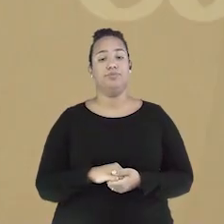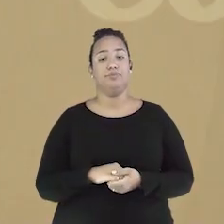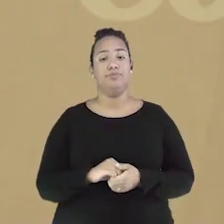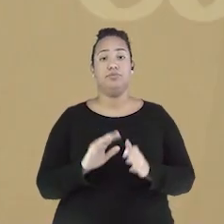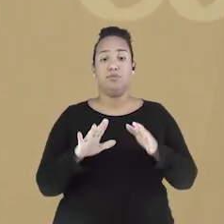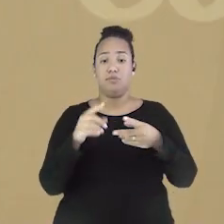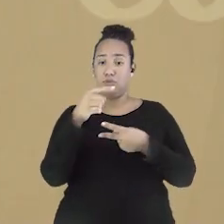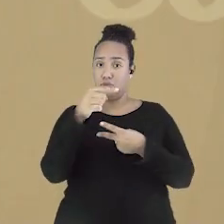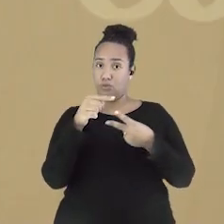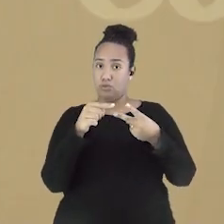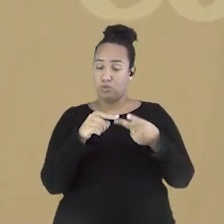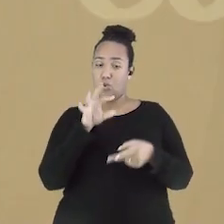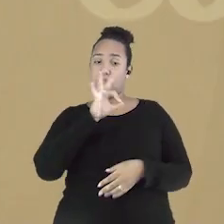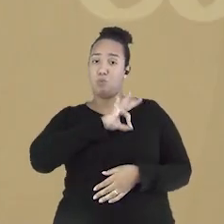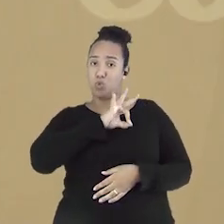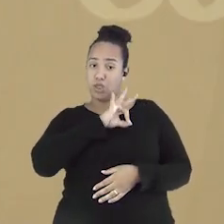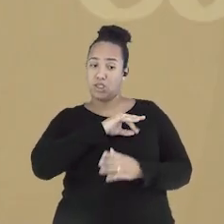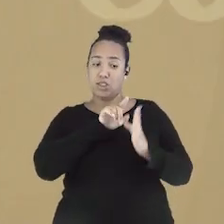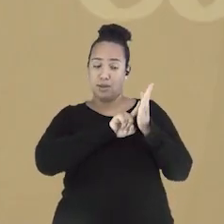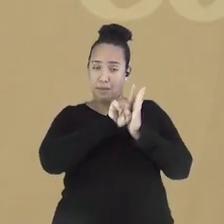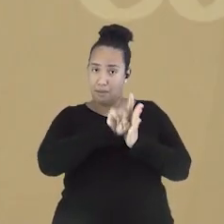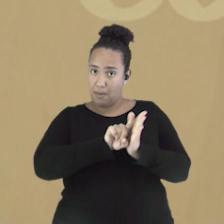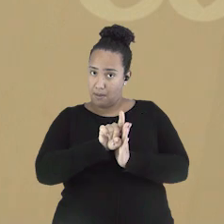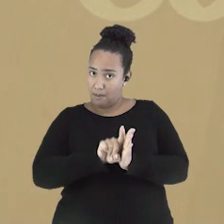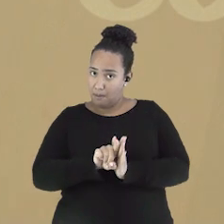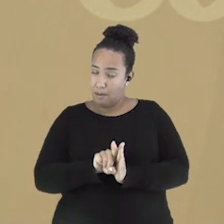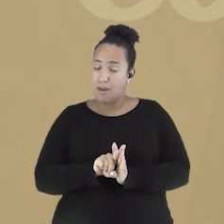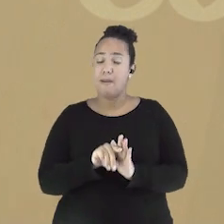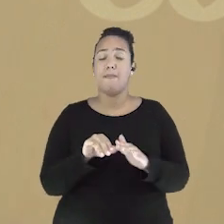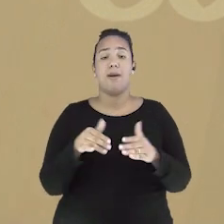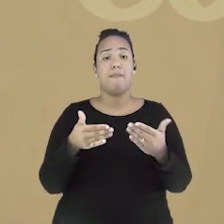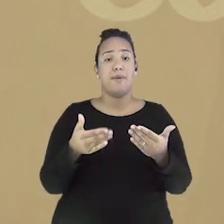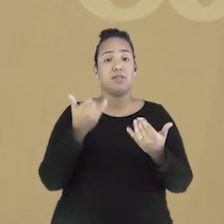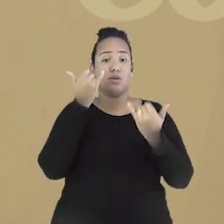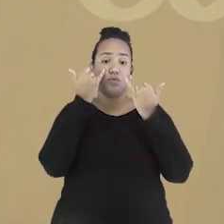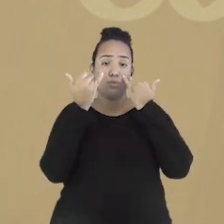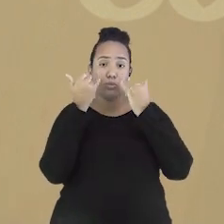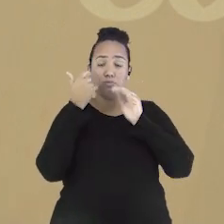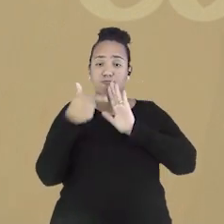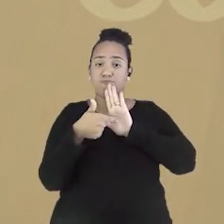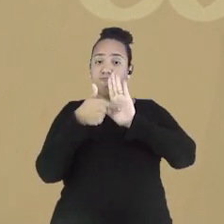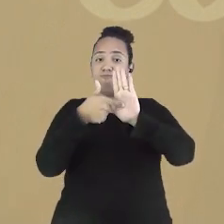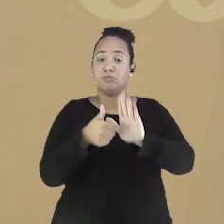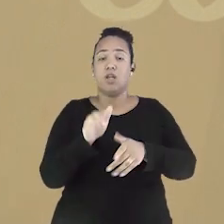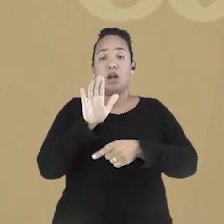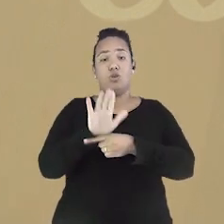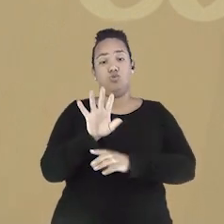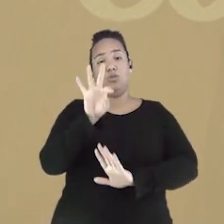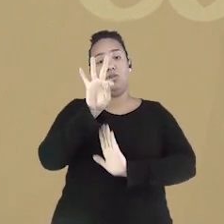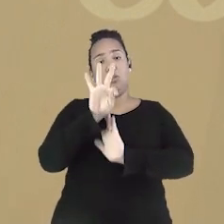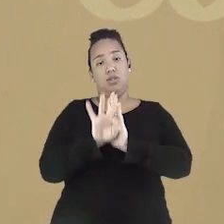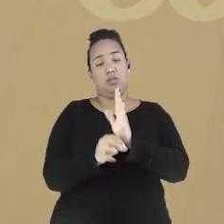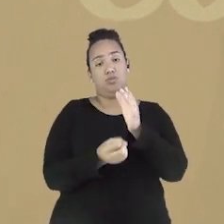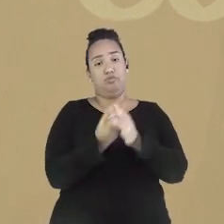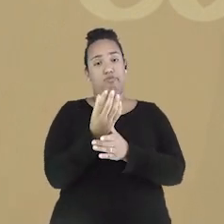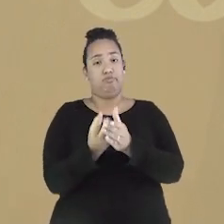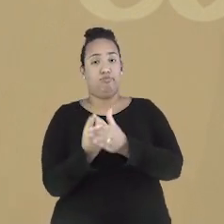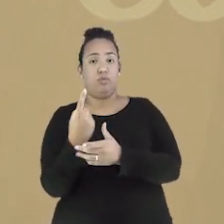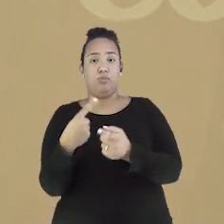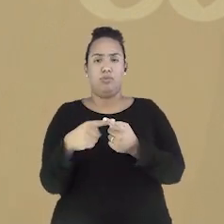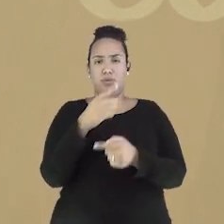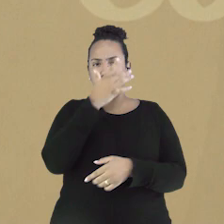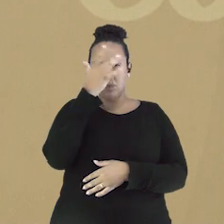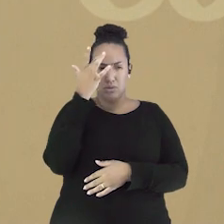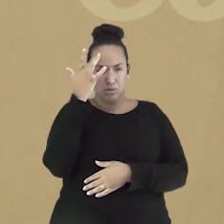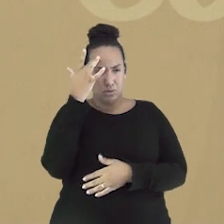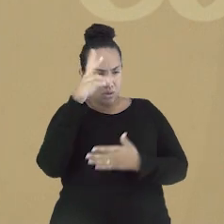que ambos os casos ainda estivessem sendo investigados, os dados e a argumentação trazidas são úteis na construção do texto, pois